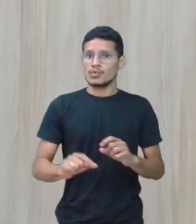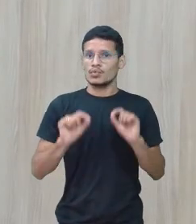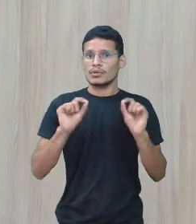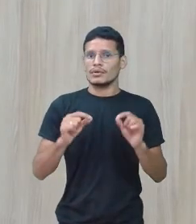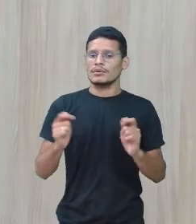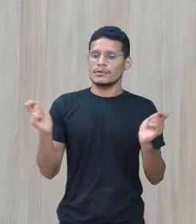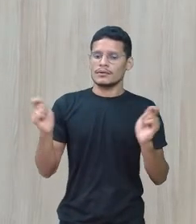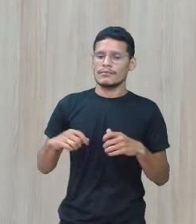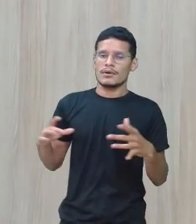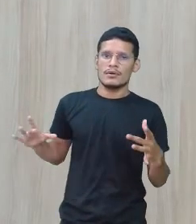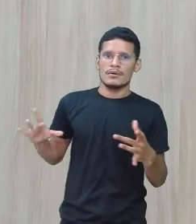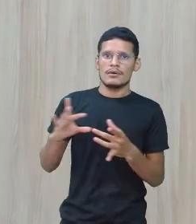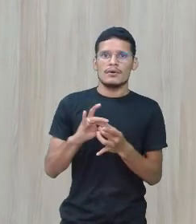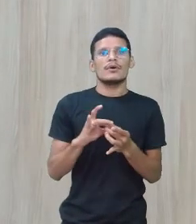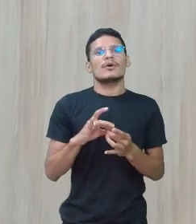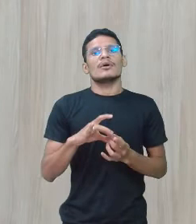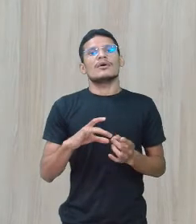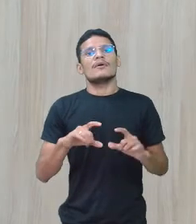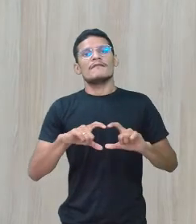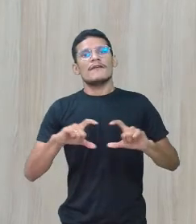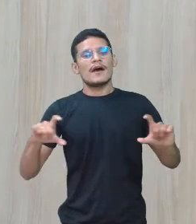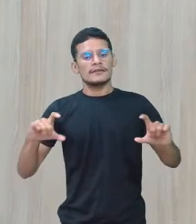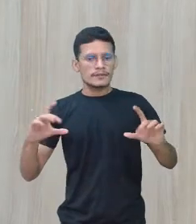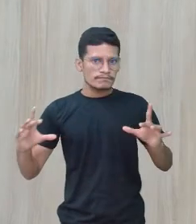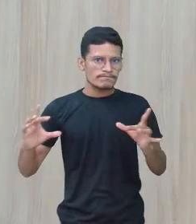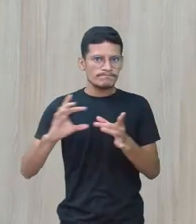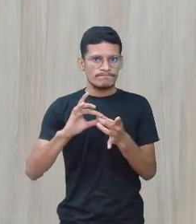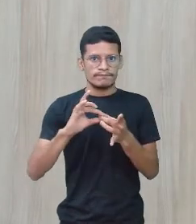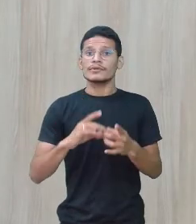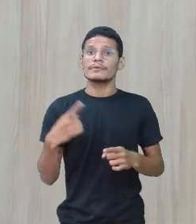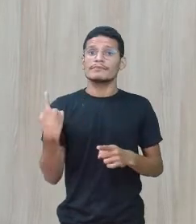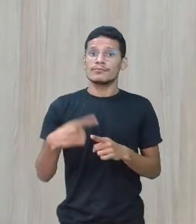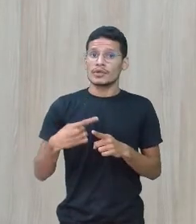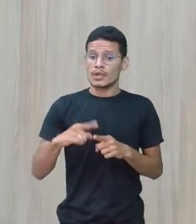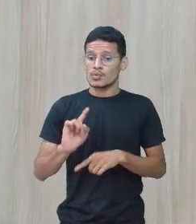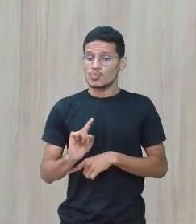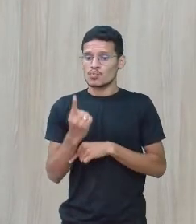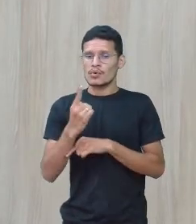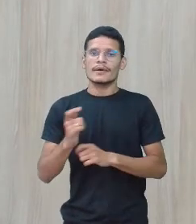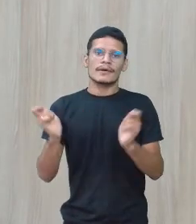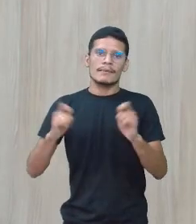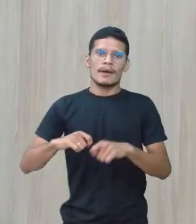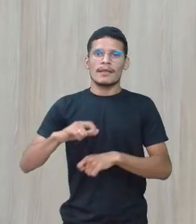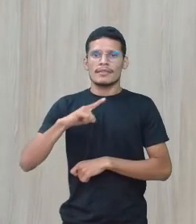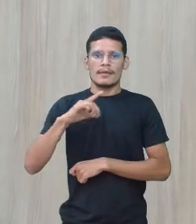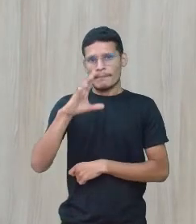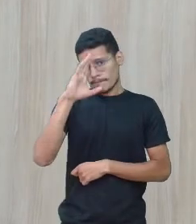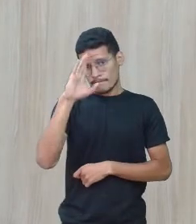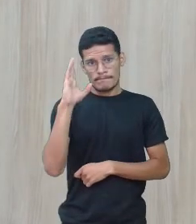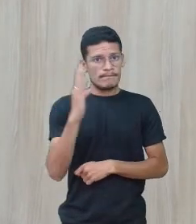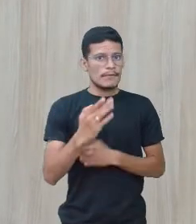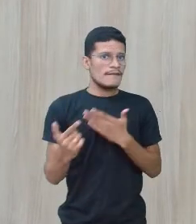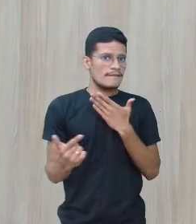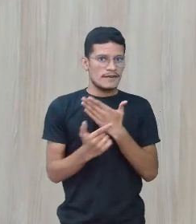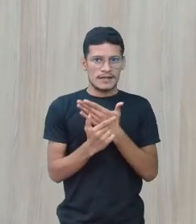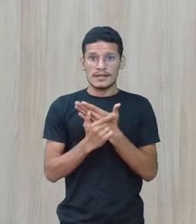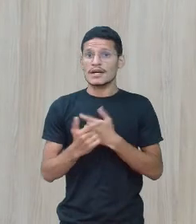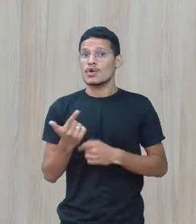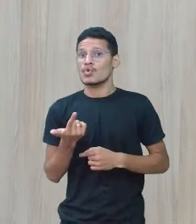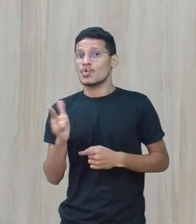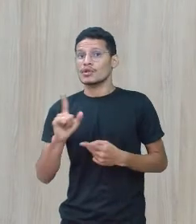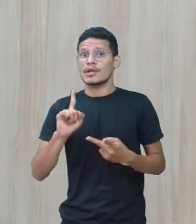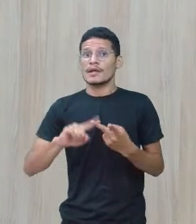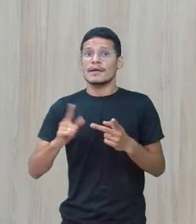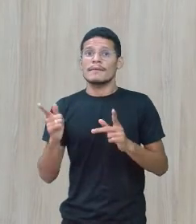Unir orações, pois uma delas exerce o papel principal e a outra